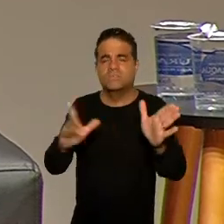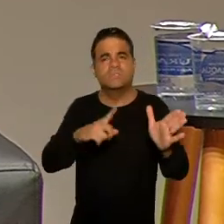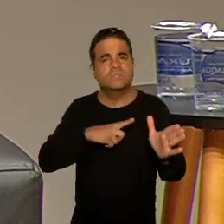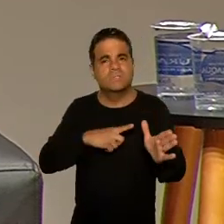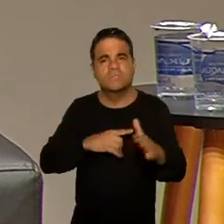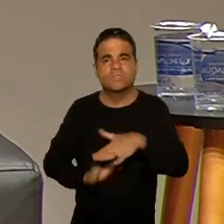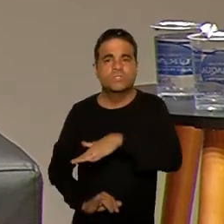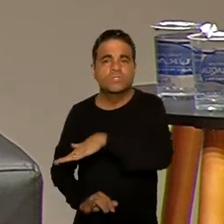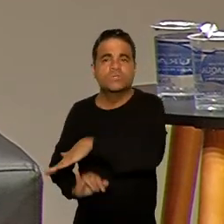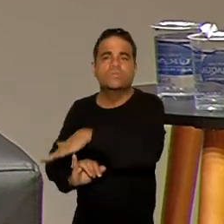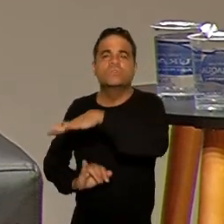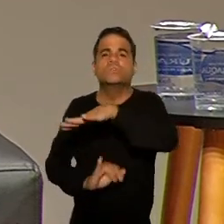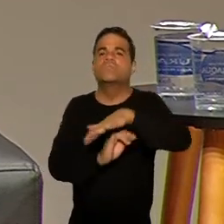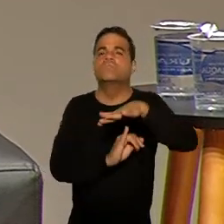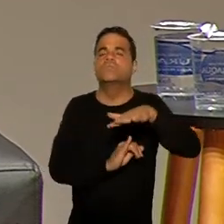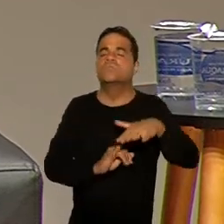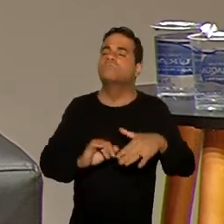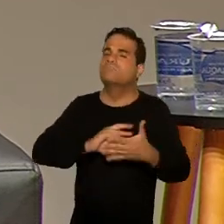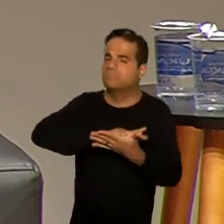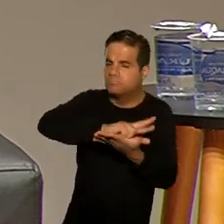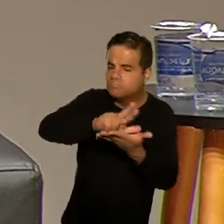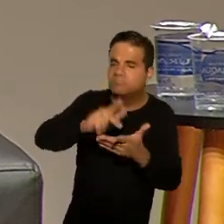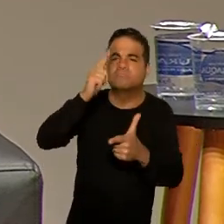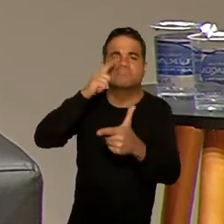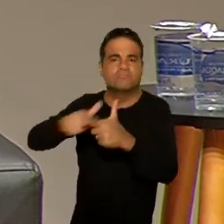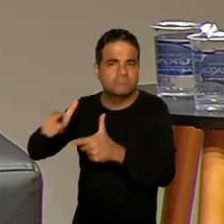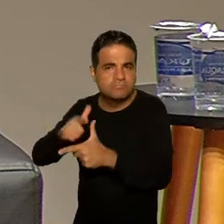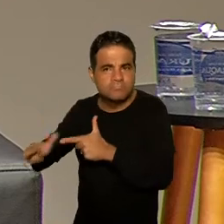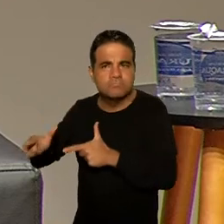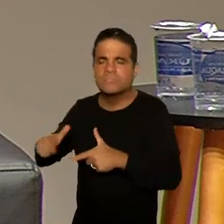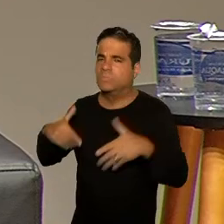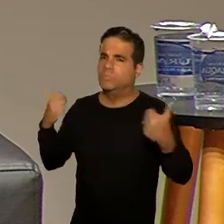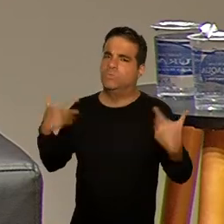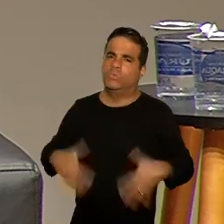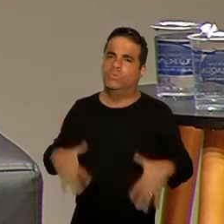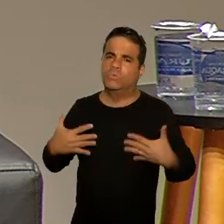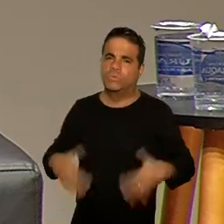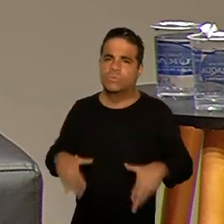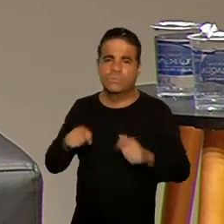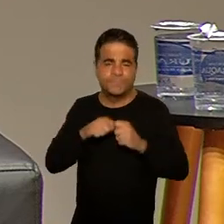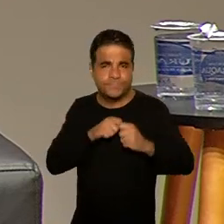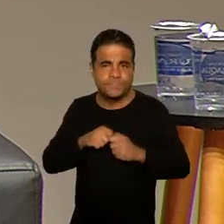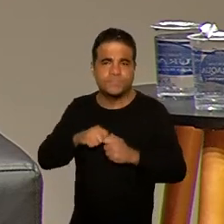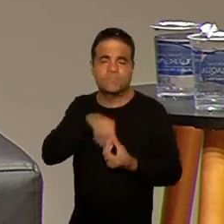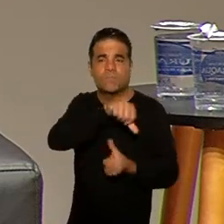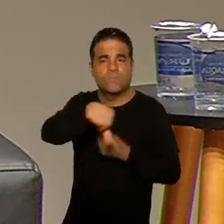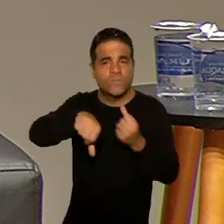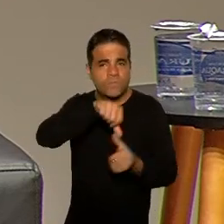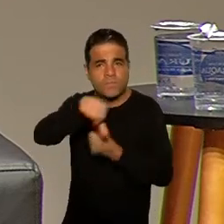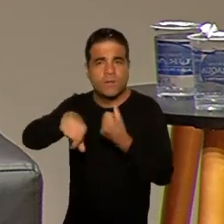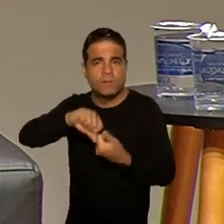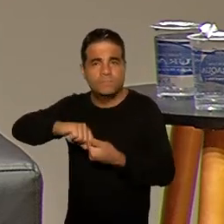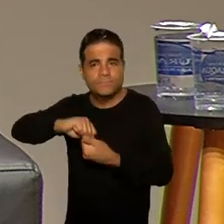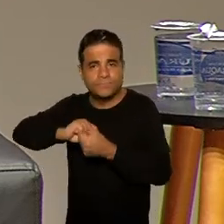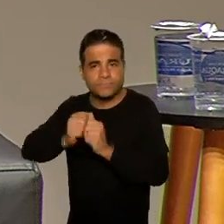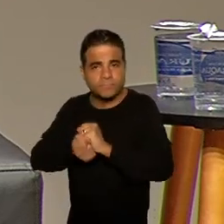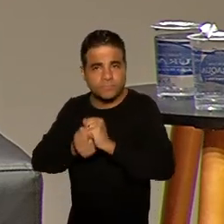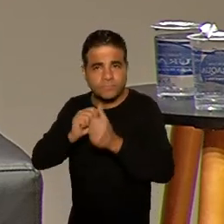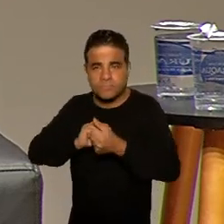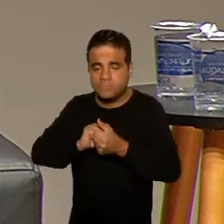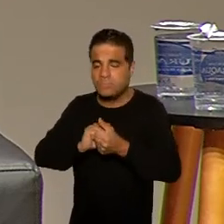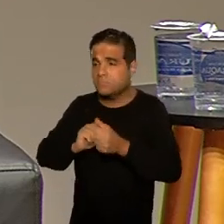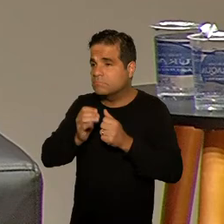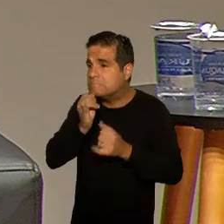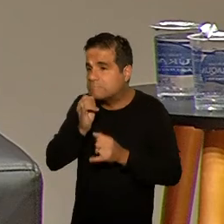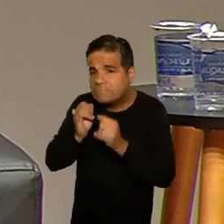de instituição no sentido genérico isso é problemático saberia que fazer as modulações a gente tem